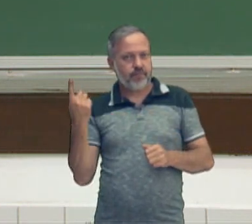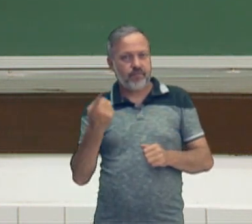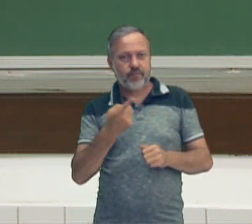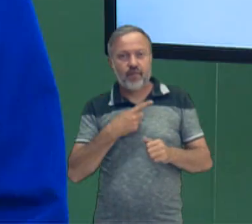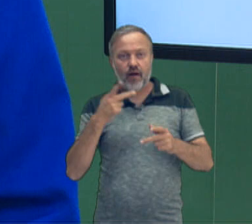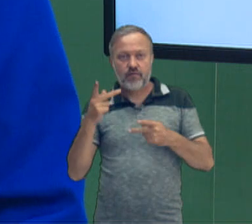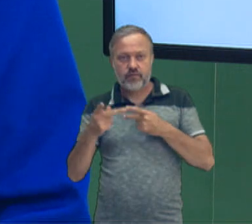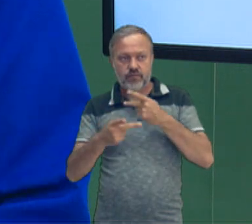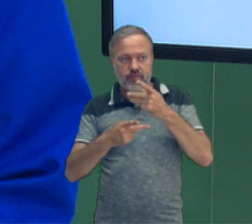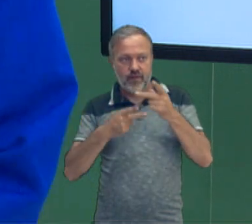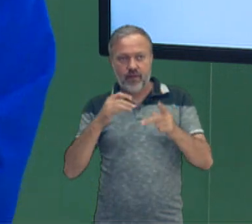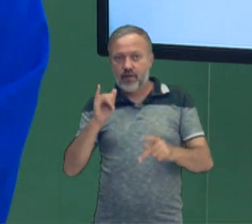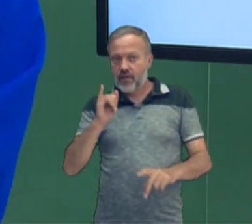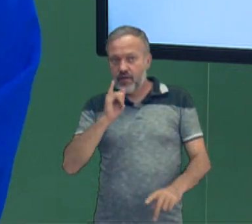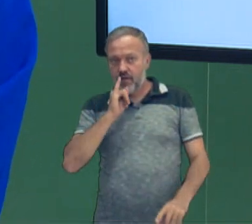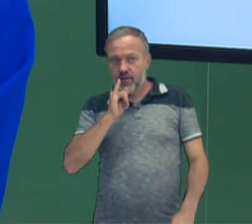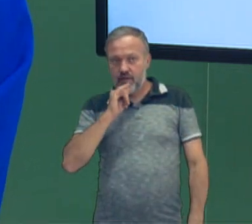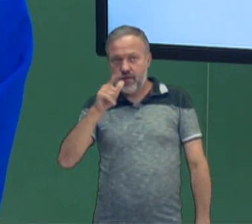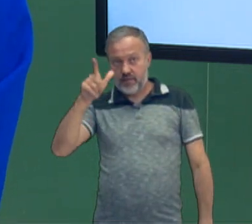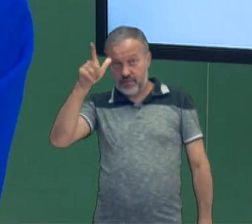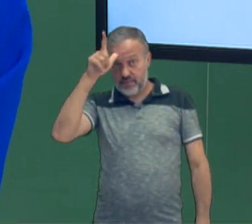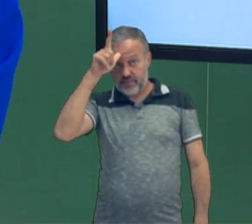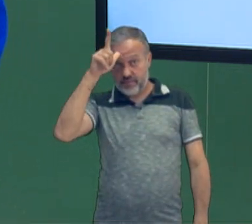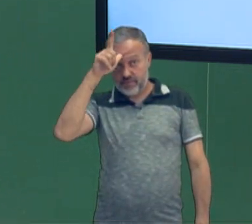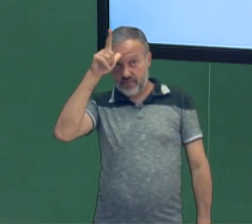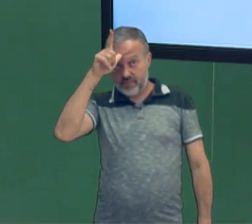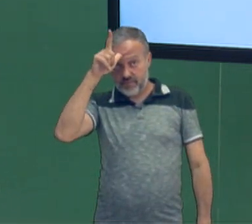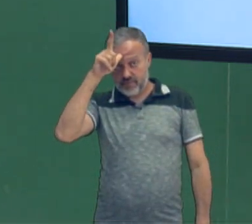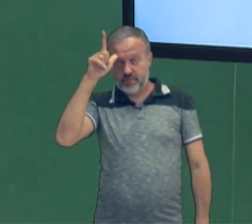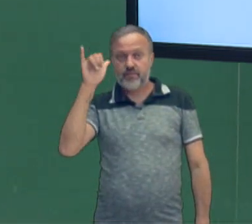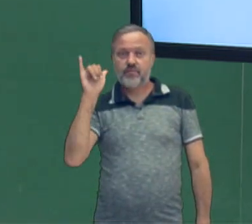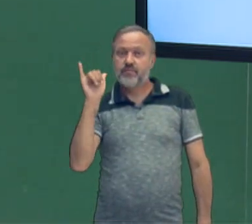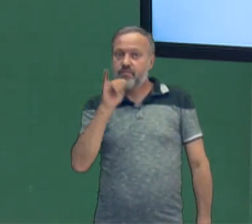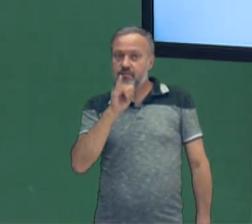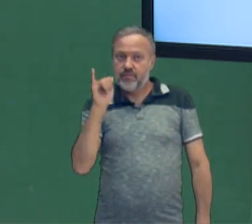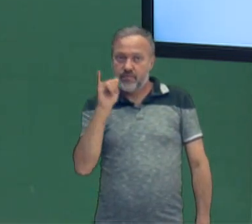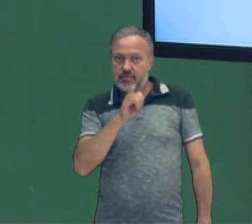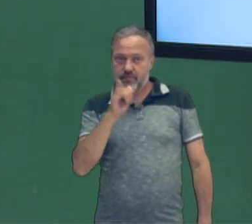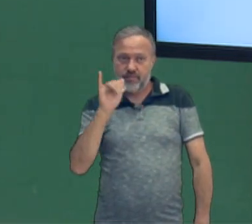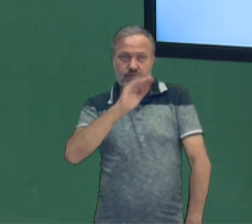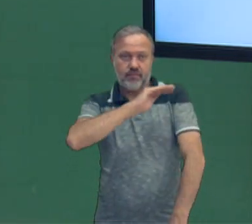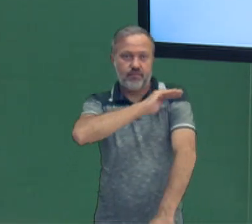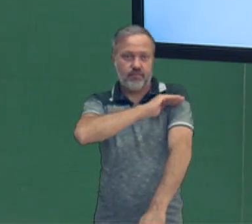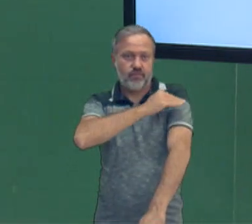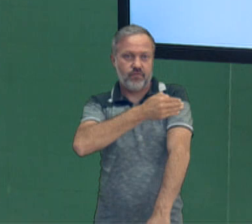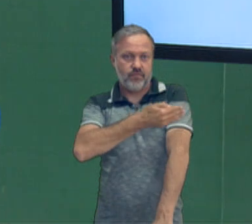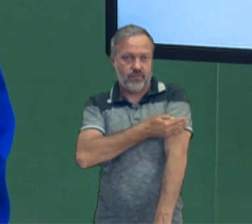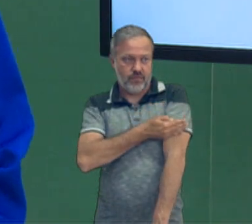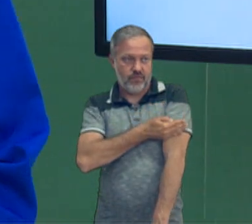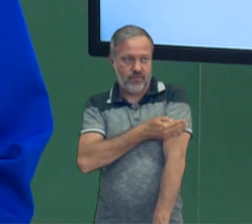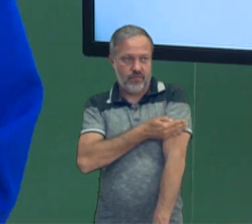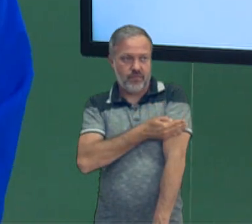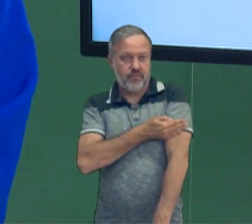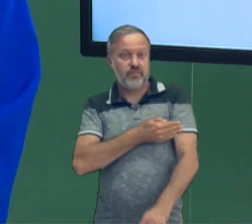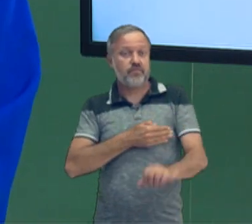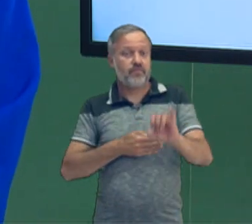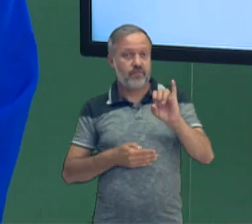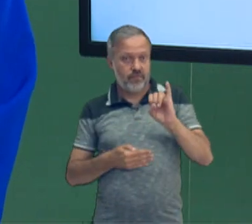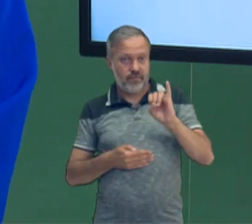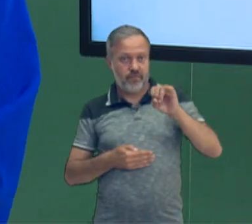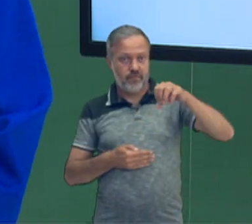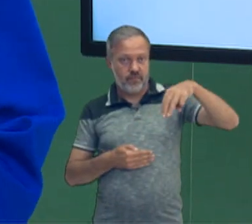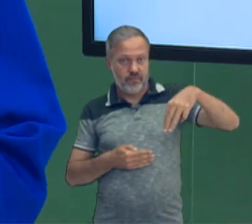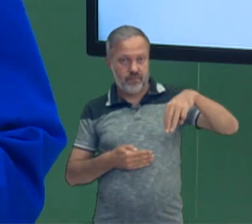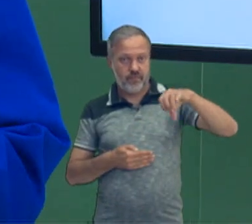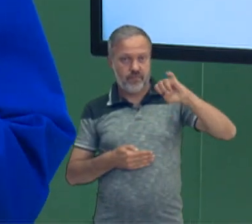os alemães vieram para cá como imigrantes, os italianos, os poloneses são imigrantes,